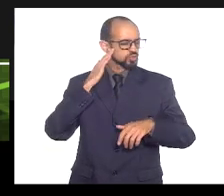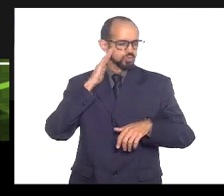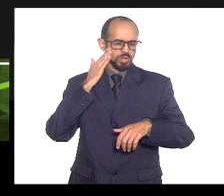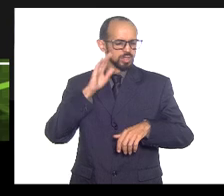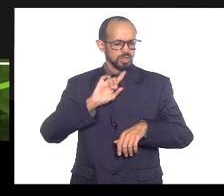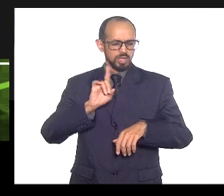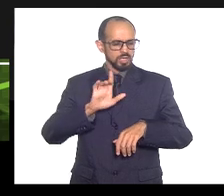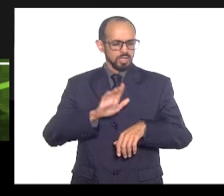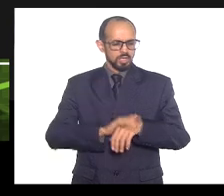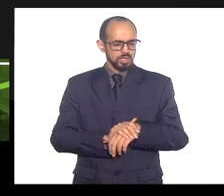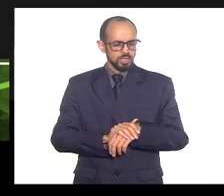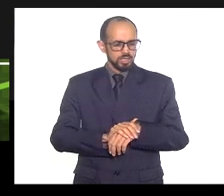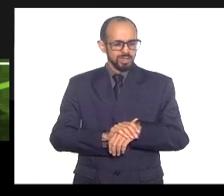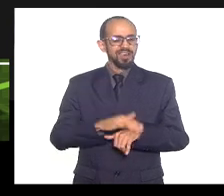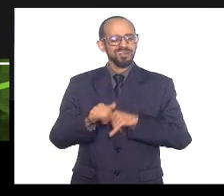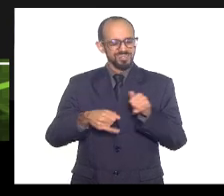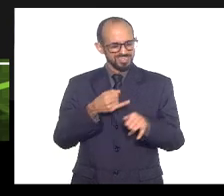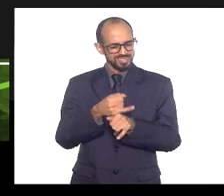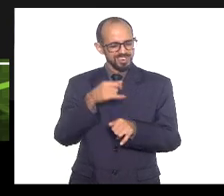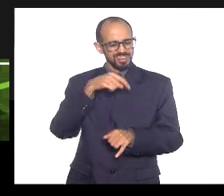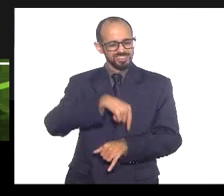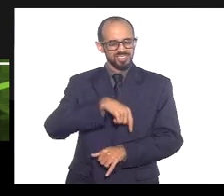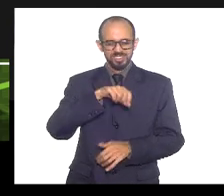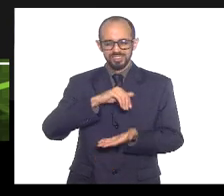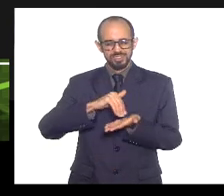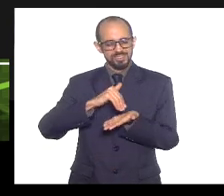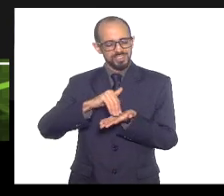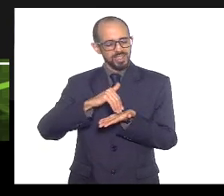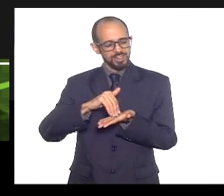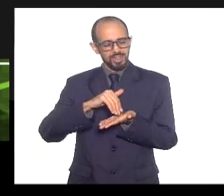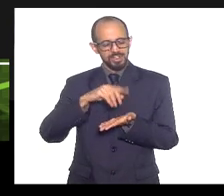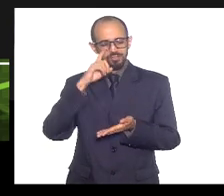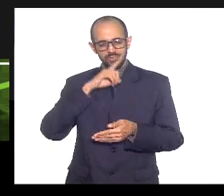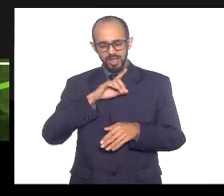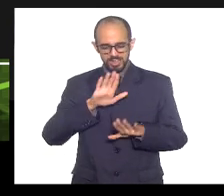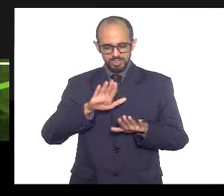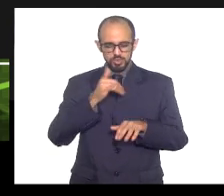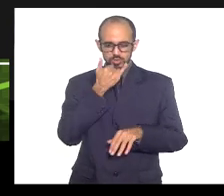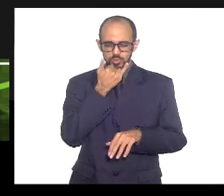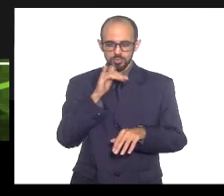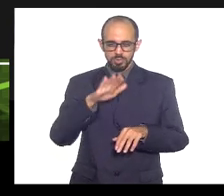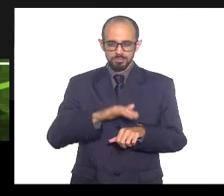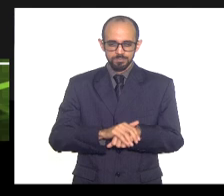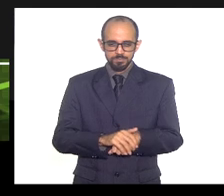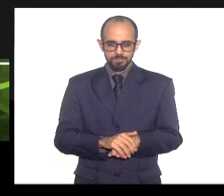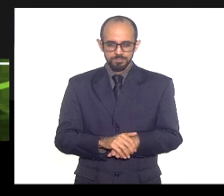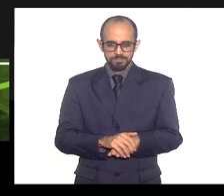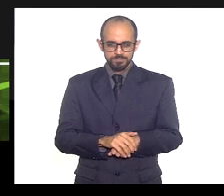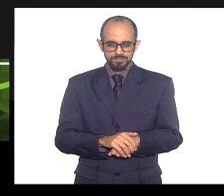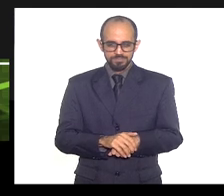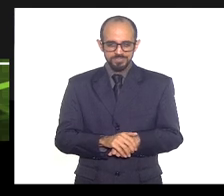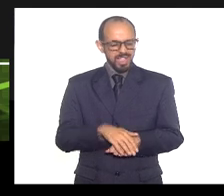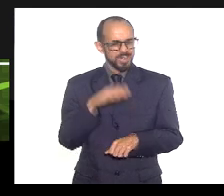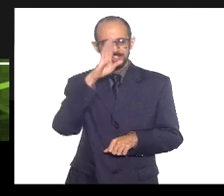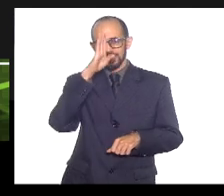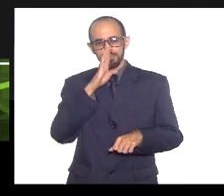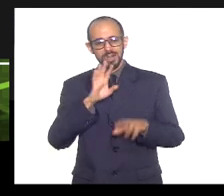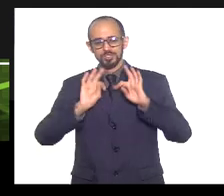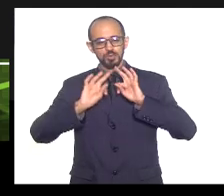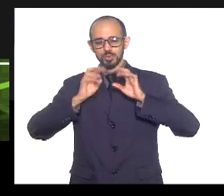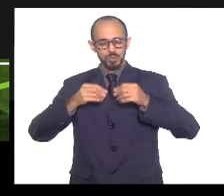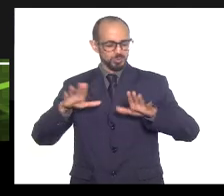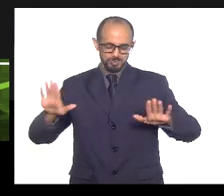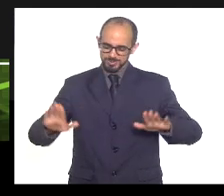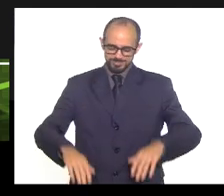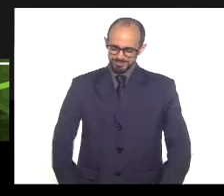é que a internet, às vezes, aqui na Cefaz dá uma oscilada. E a segunda... No Brasil inteiro, falta 5G, vamos em